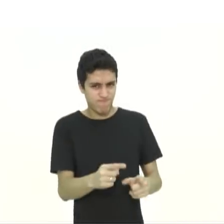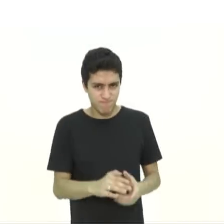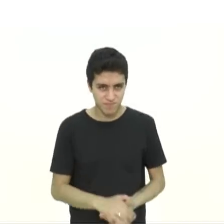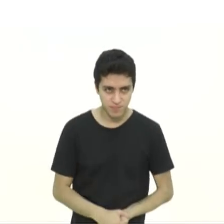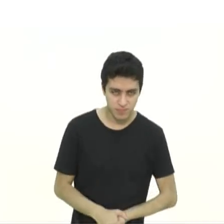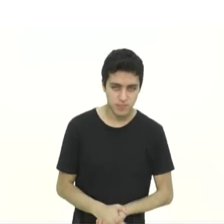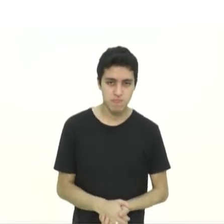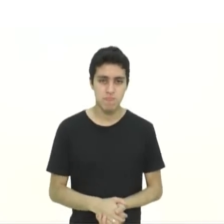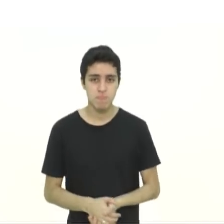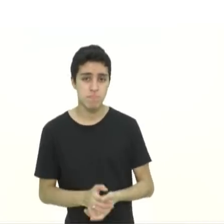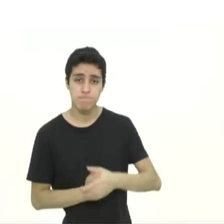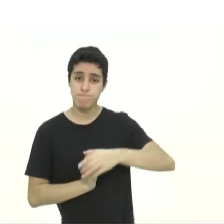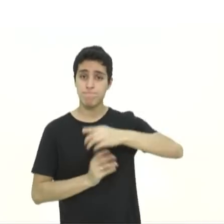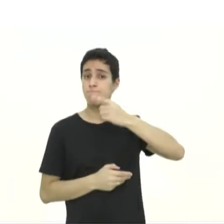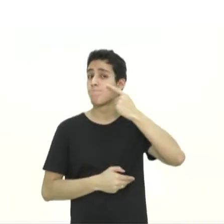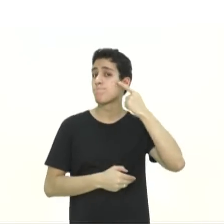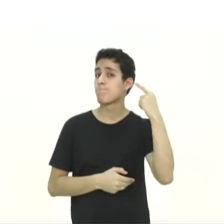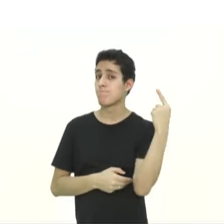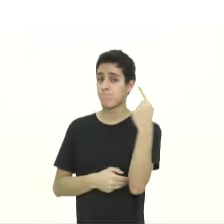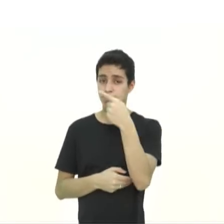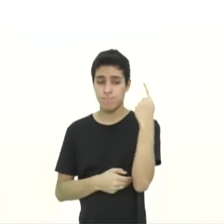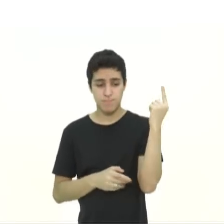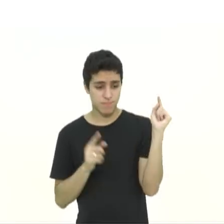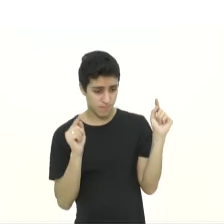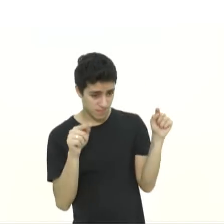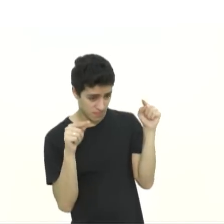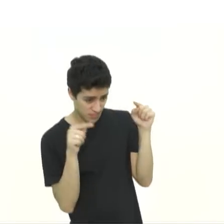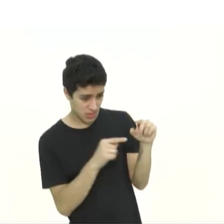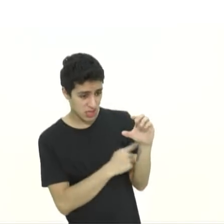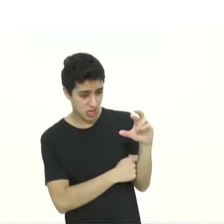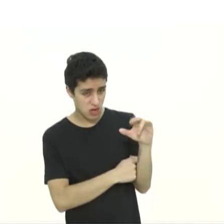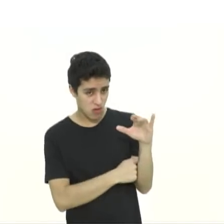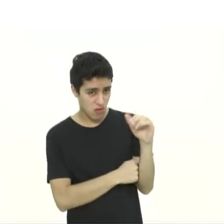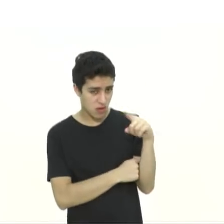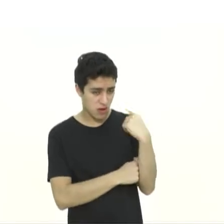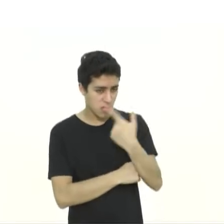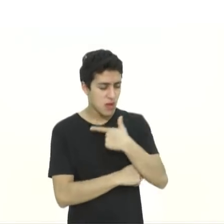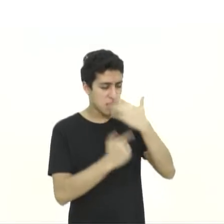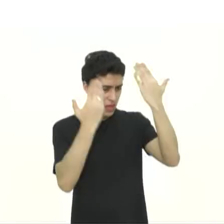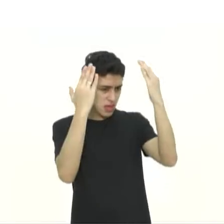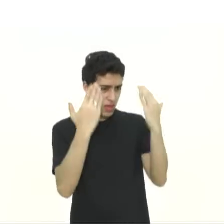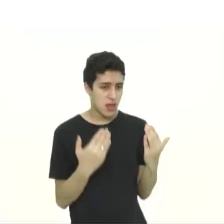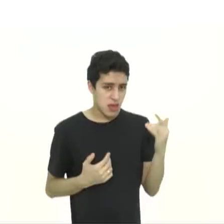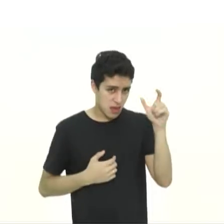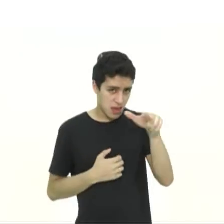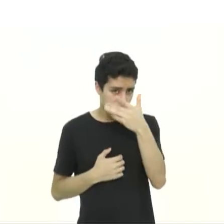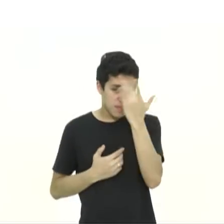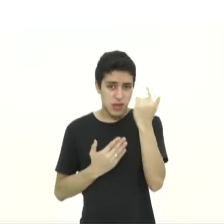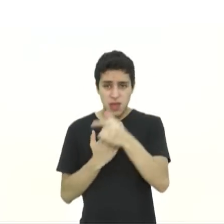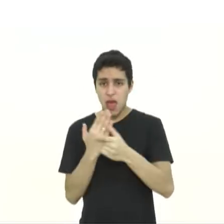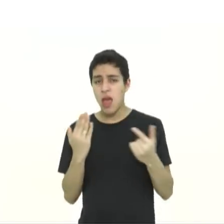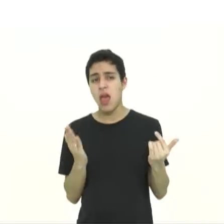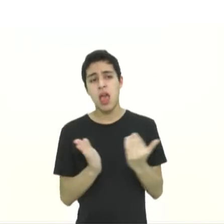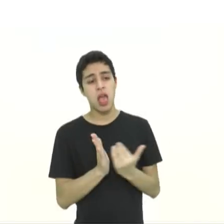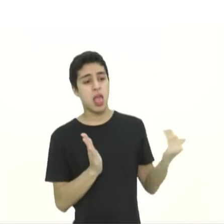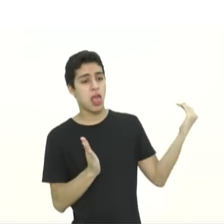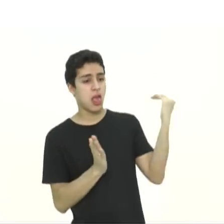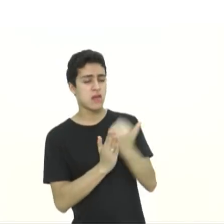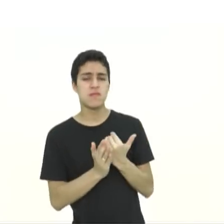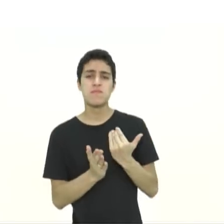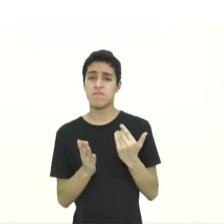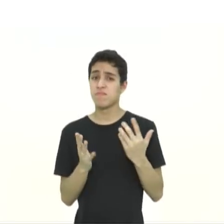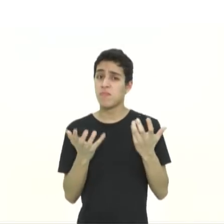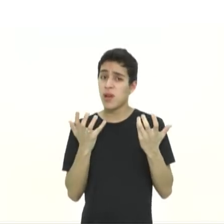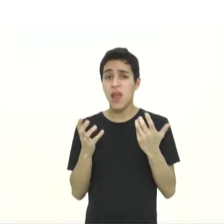Observe. Como vimos, no caso da crônica que estamos analisando, o autor exagera propositalmente a fim